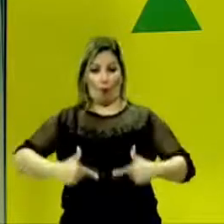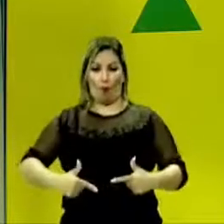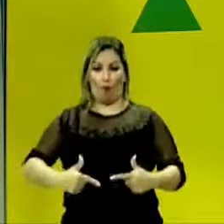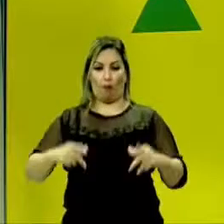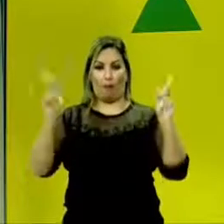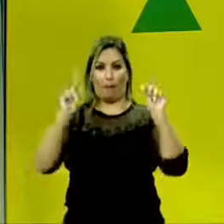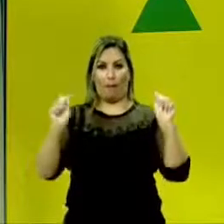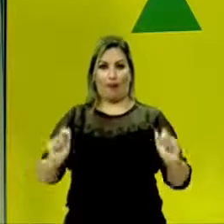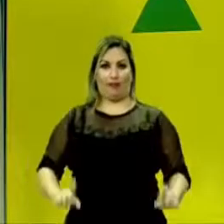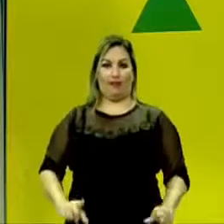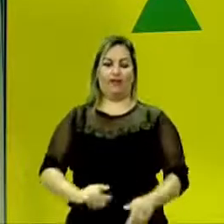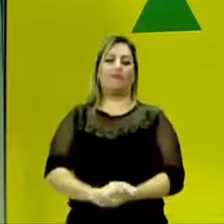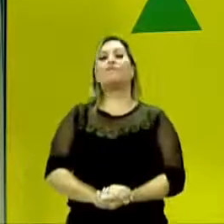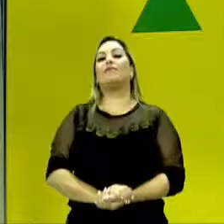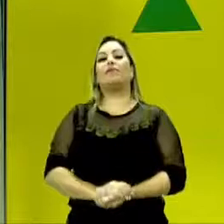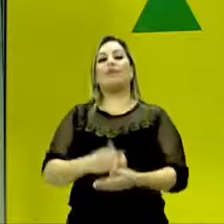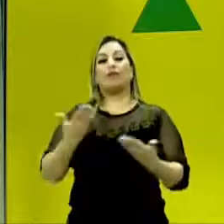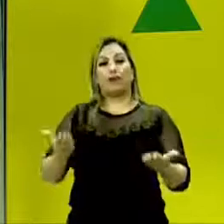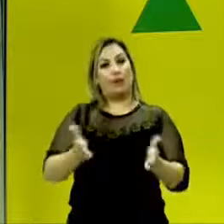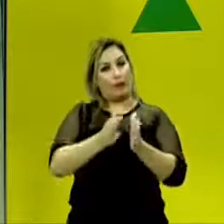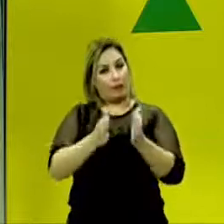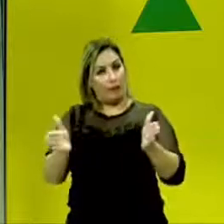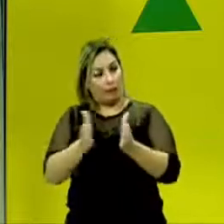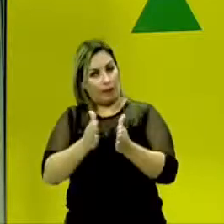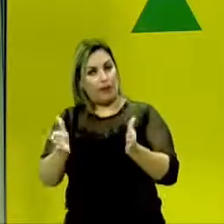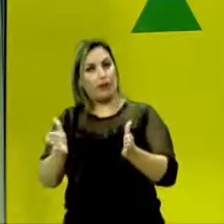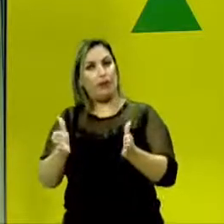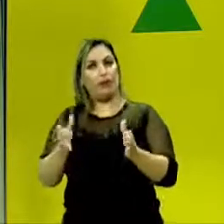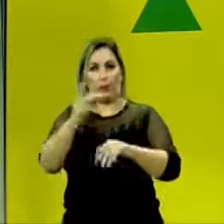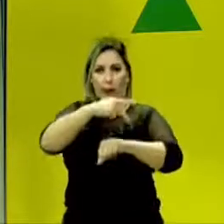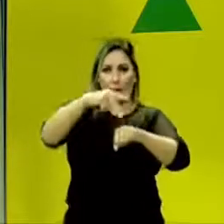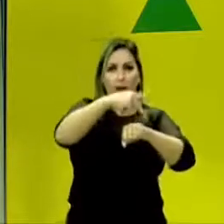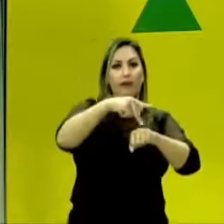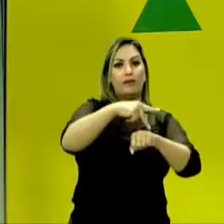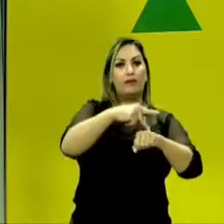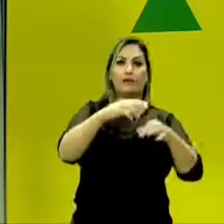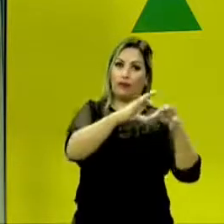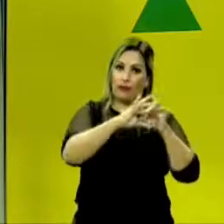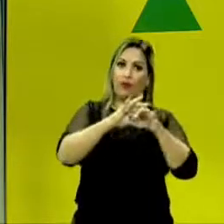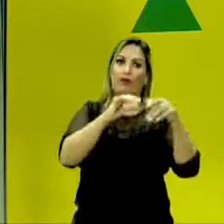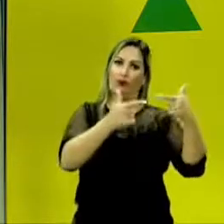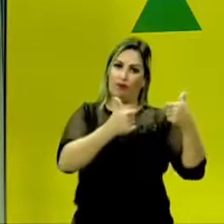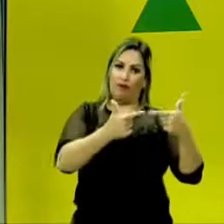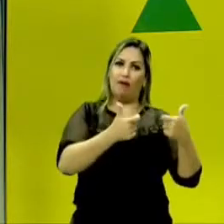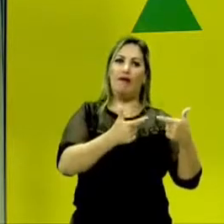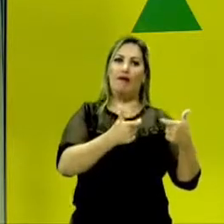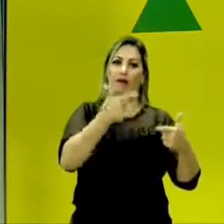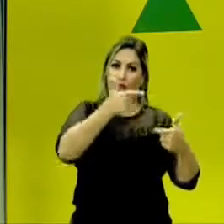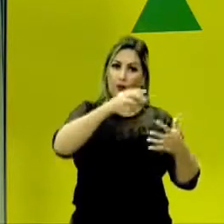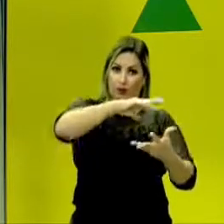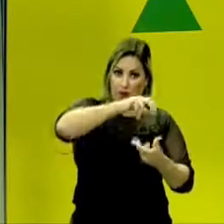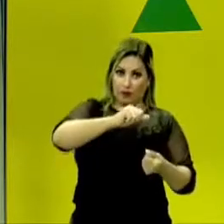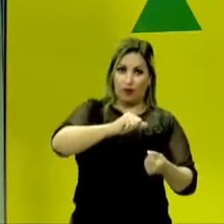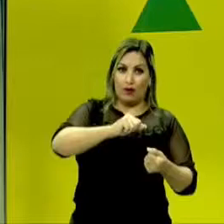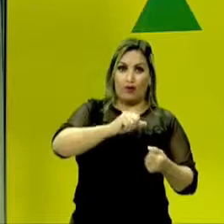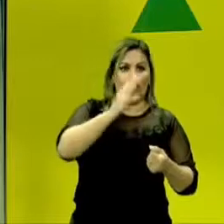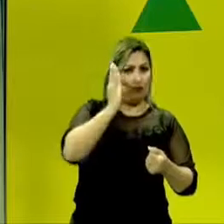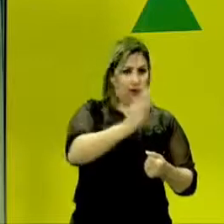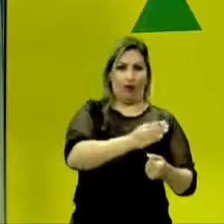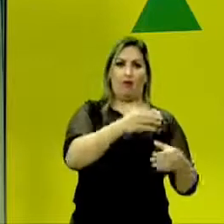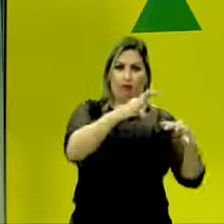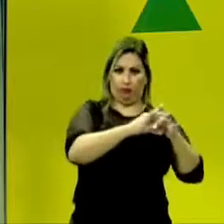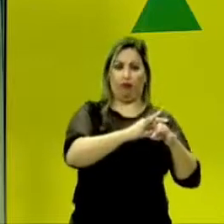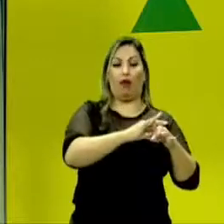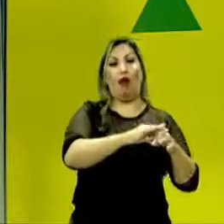pacífico, tá bom? Então, durante esse período, os países que estavam envolvidos na Segunda Guerra Mundial